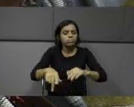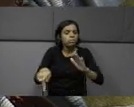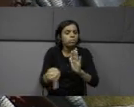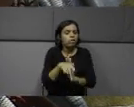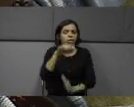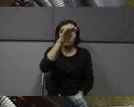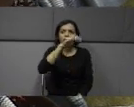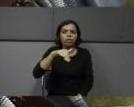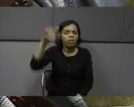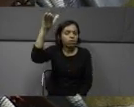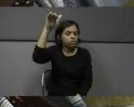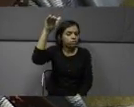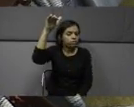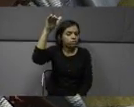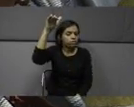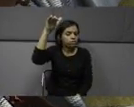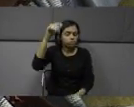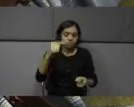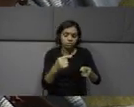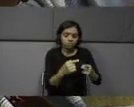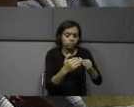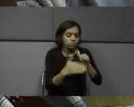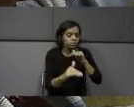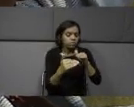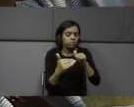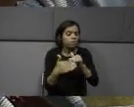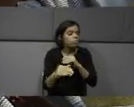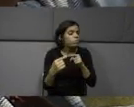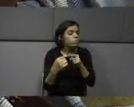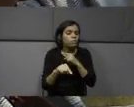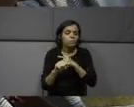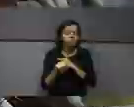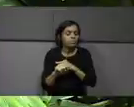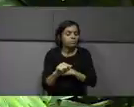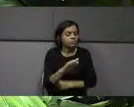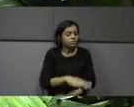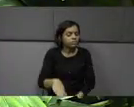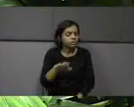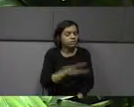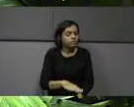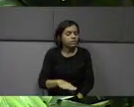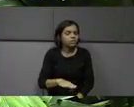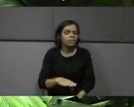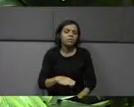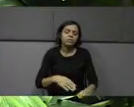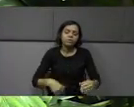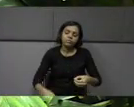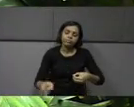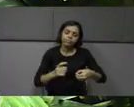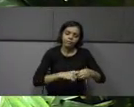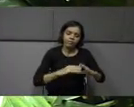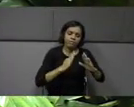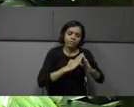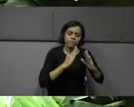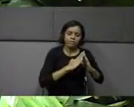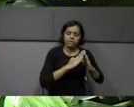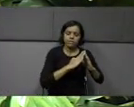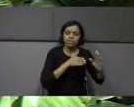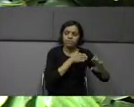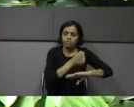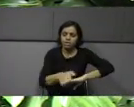para crianças e ela retorna por seu espaço do méxico a criança vive permanentemente uma dimensão